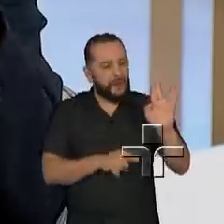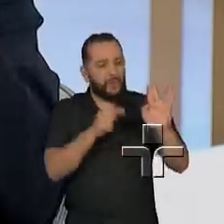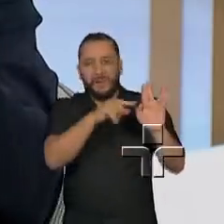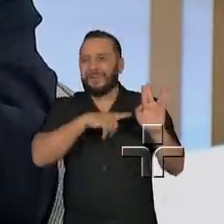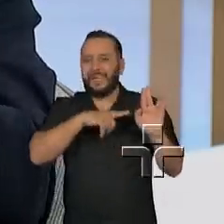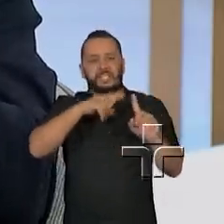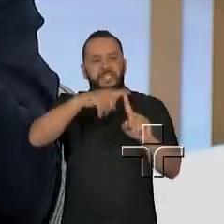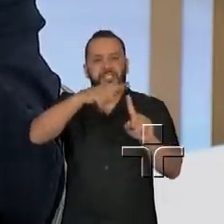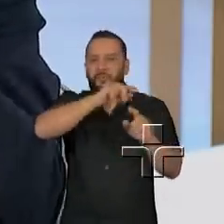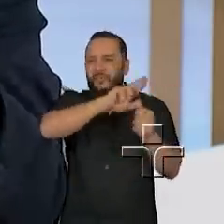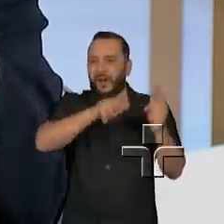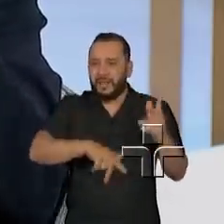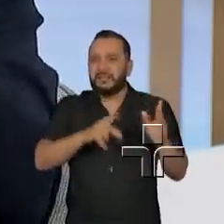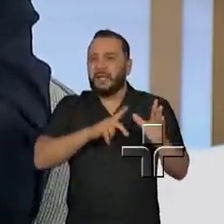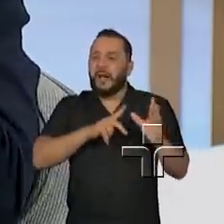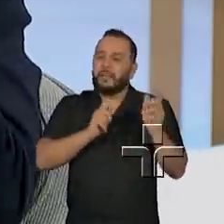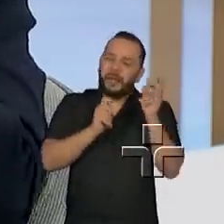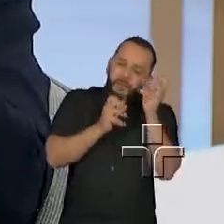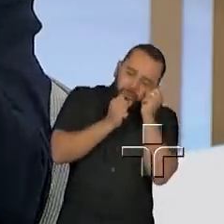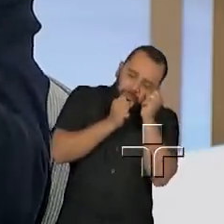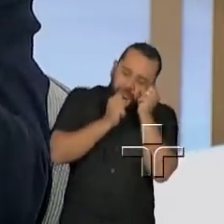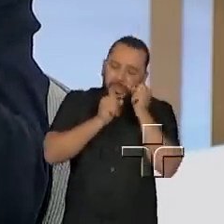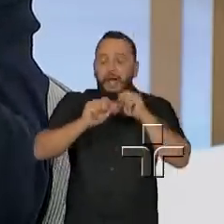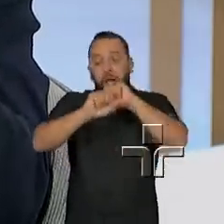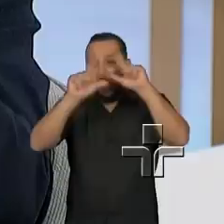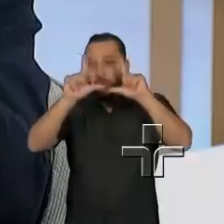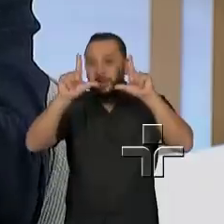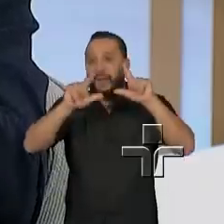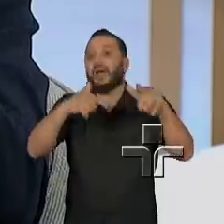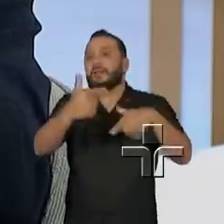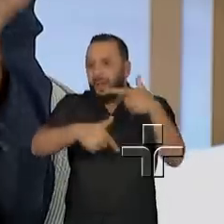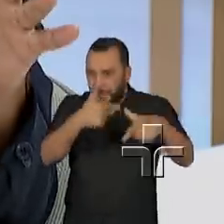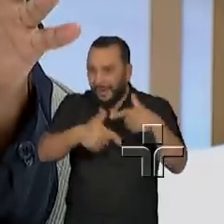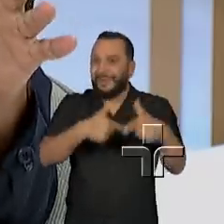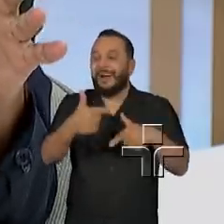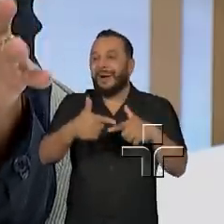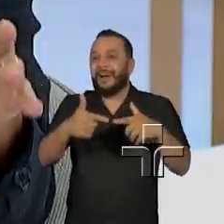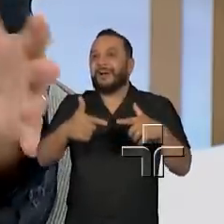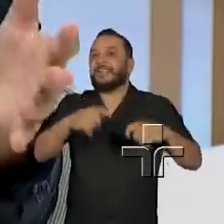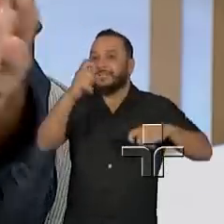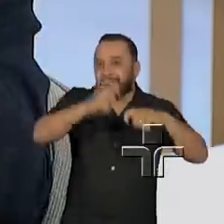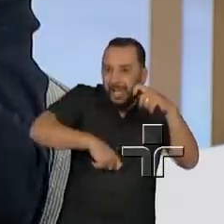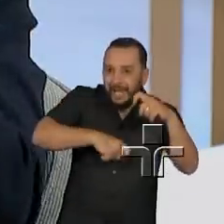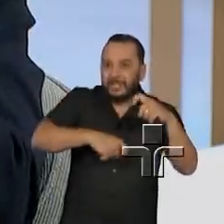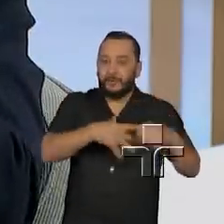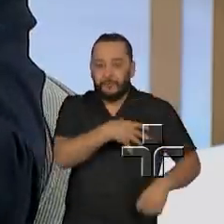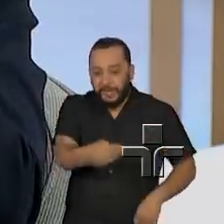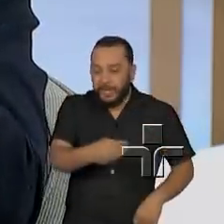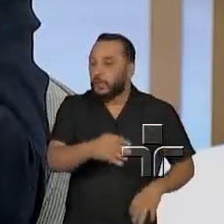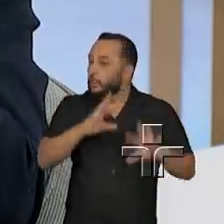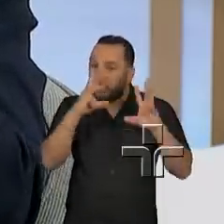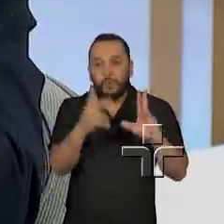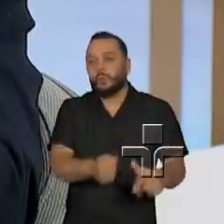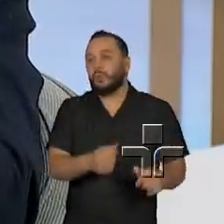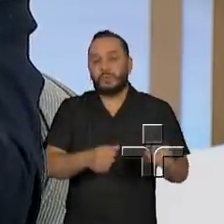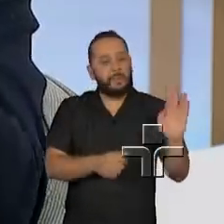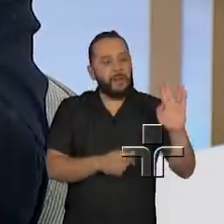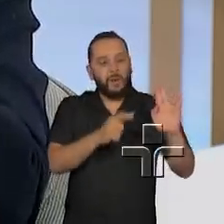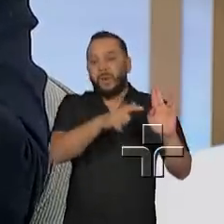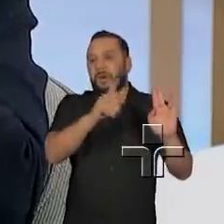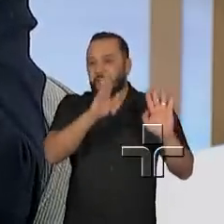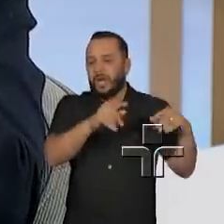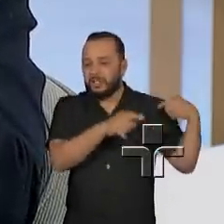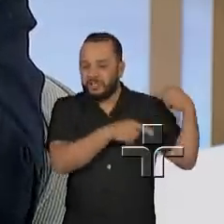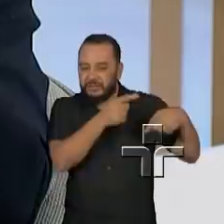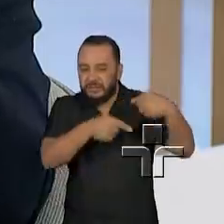tem maconha para acordar, para trabalhar, para fazer amor, para ter filho. Tudo isso foi desenvolvido por nossos ancestrais e só funciona porque dentro